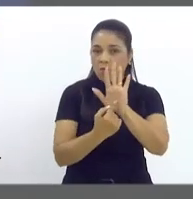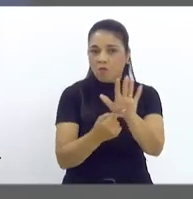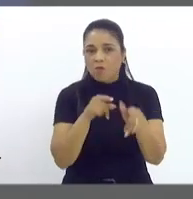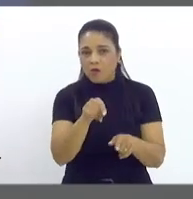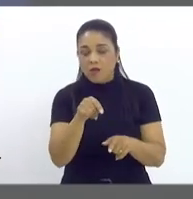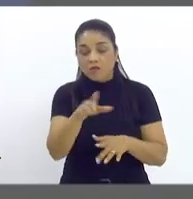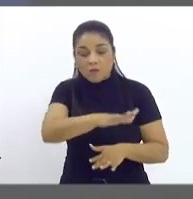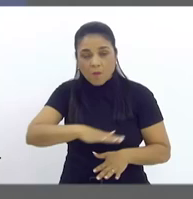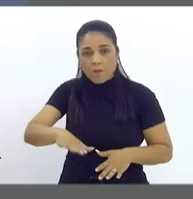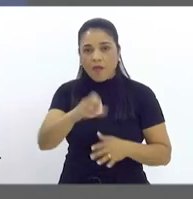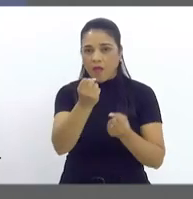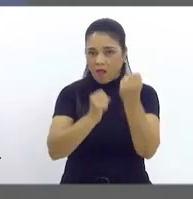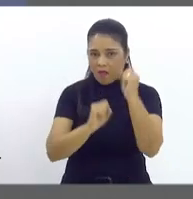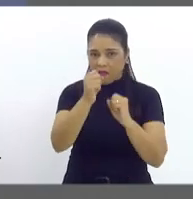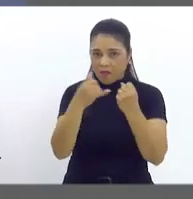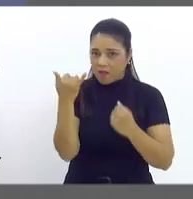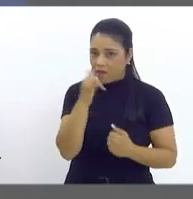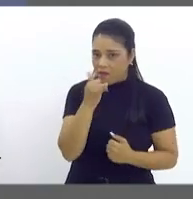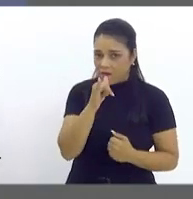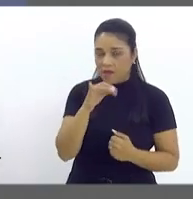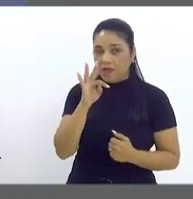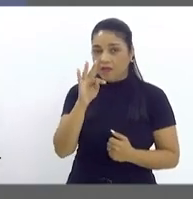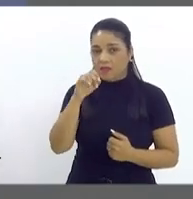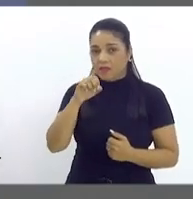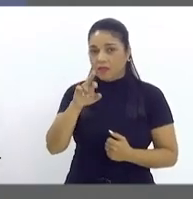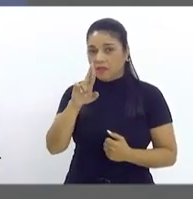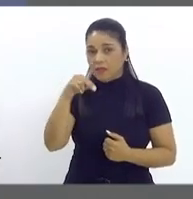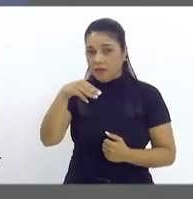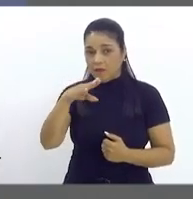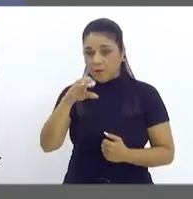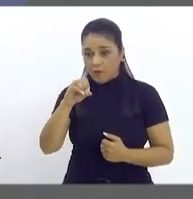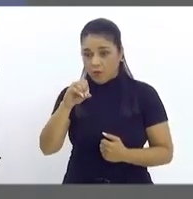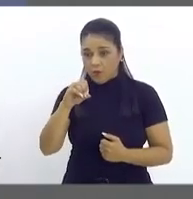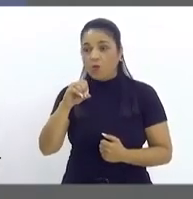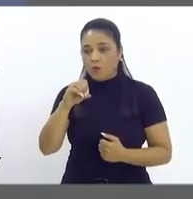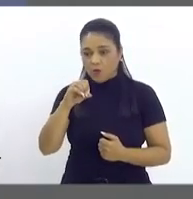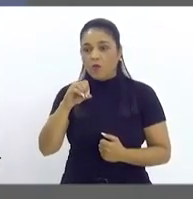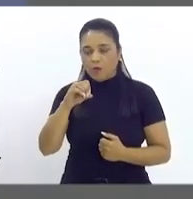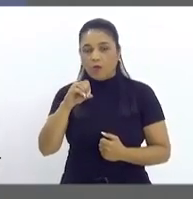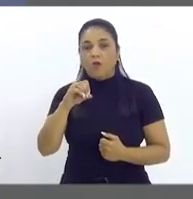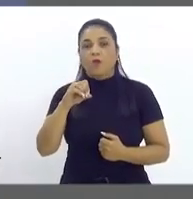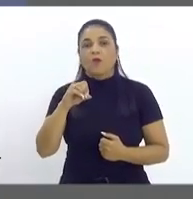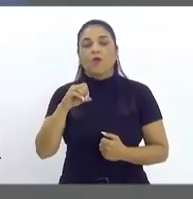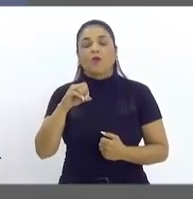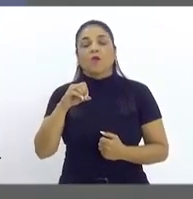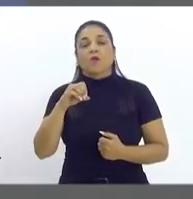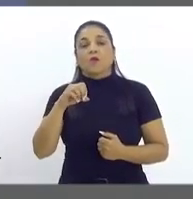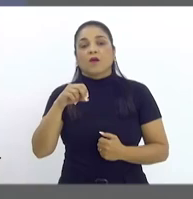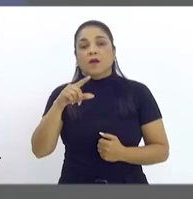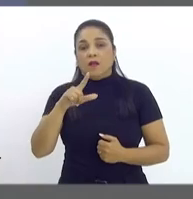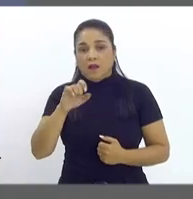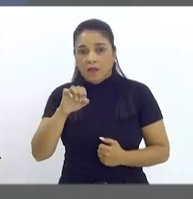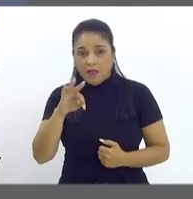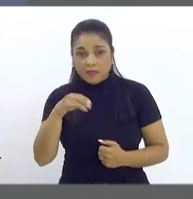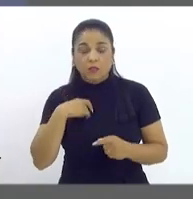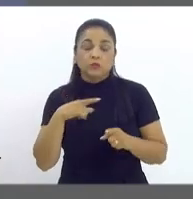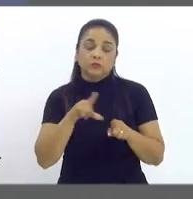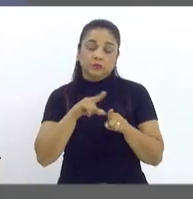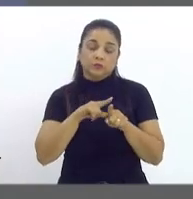mercado termoelétrico, que a gente, essa parte amarela do gráfico, tem bastante flutuações, e o gás foi priorizado